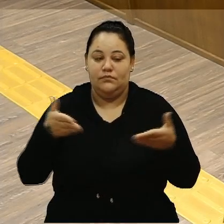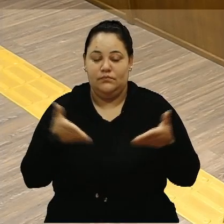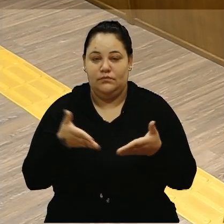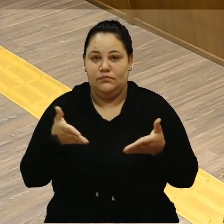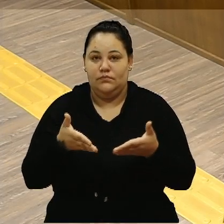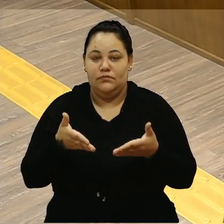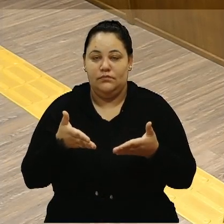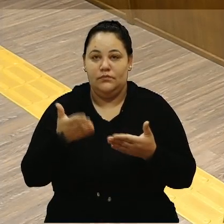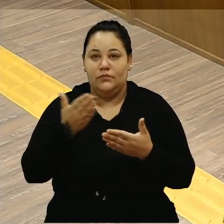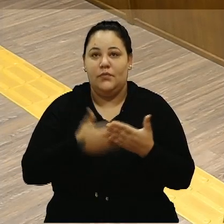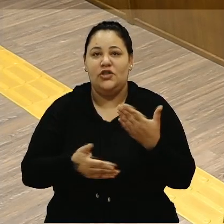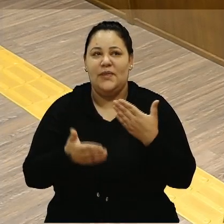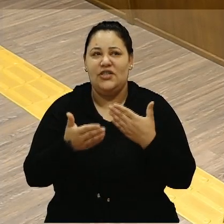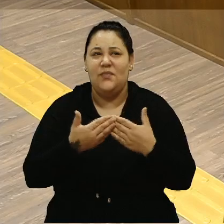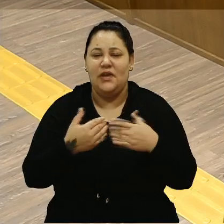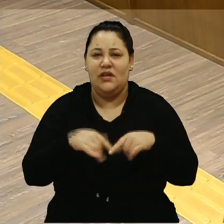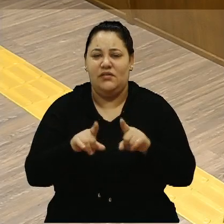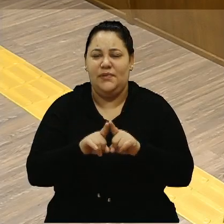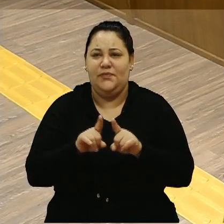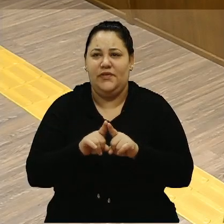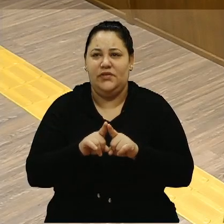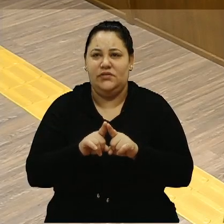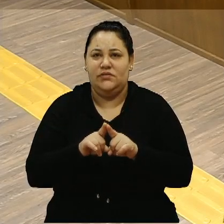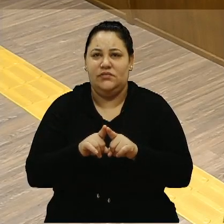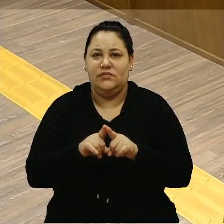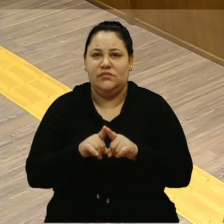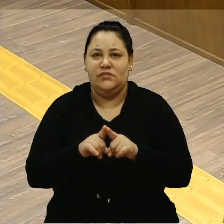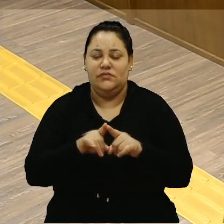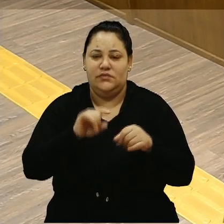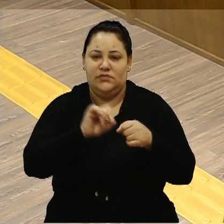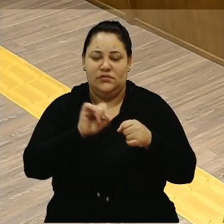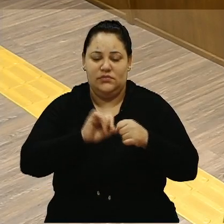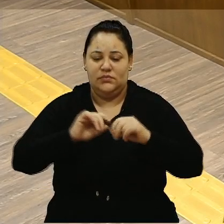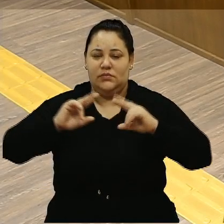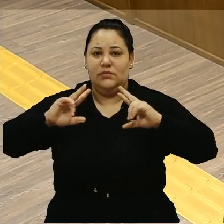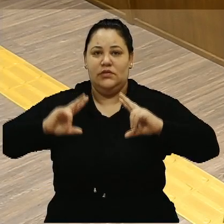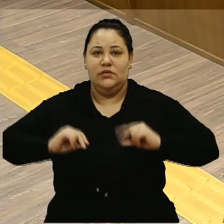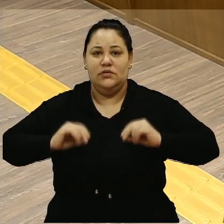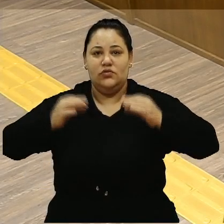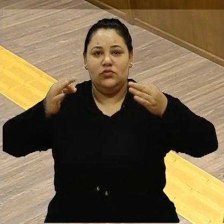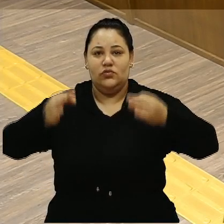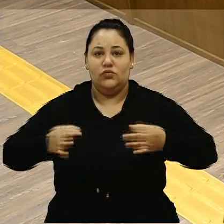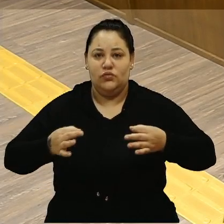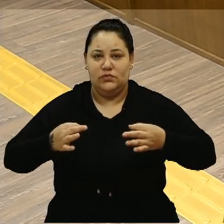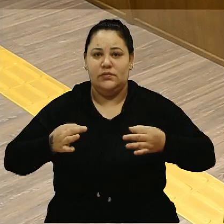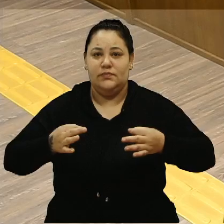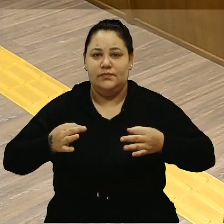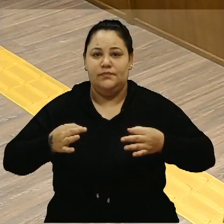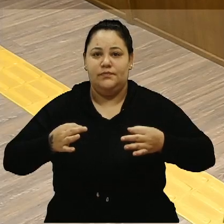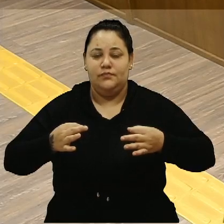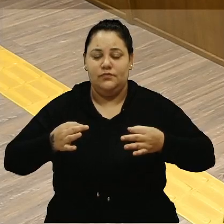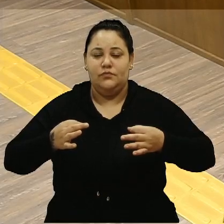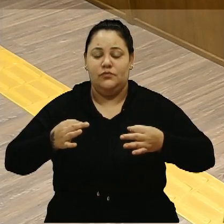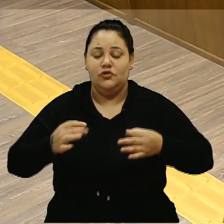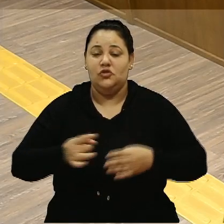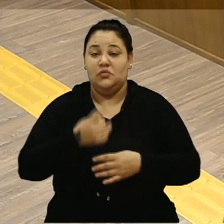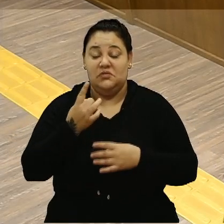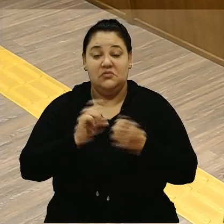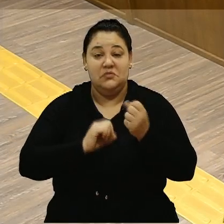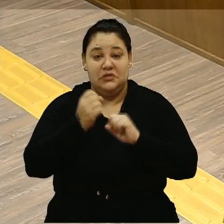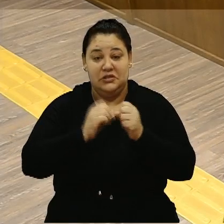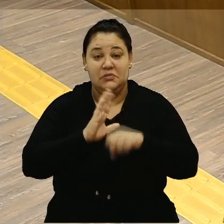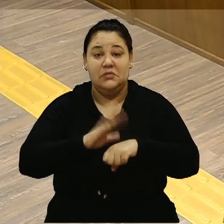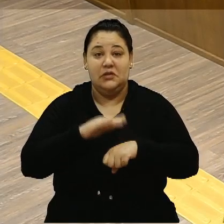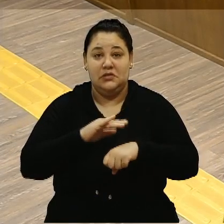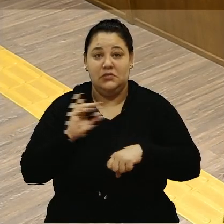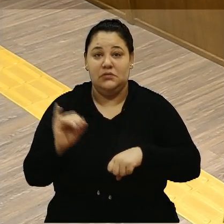todos vocês, para prestar uma justa e merecida homenagem a uma das mais emblemáticas instituições da nossa